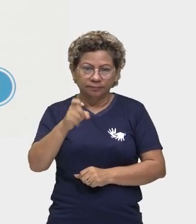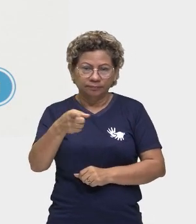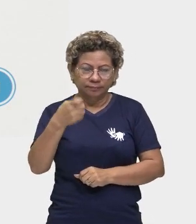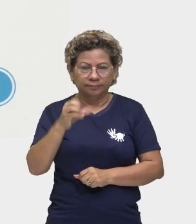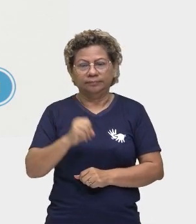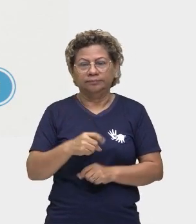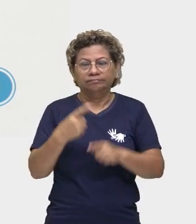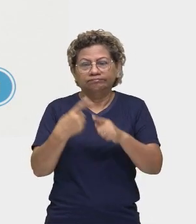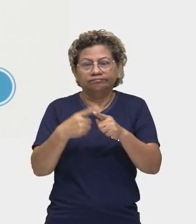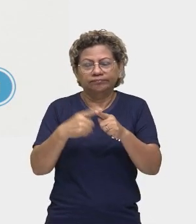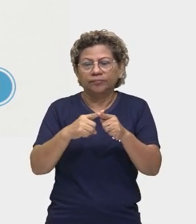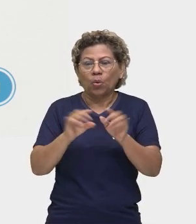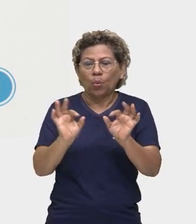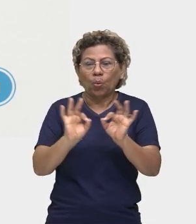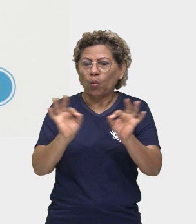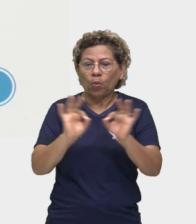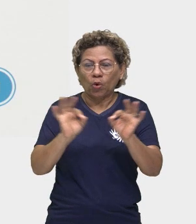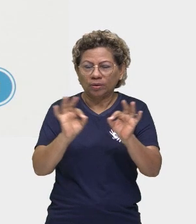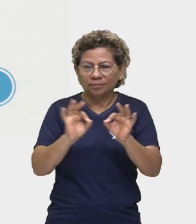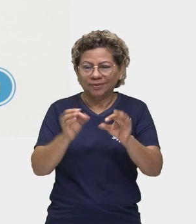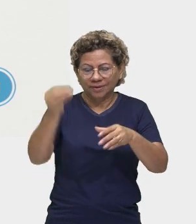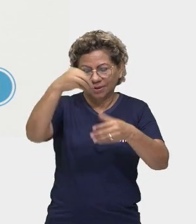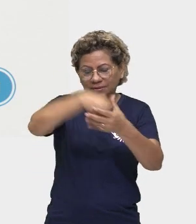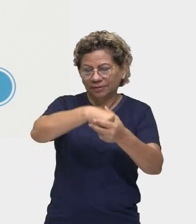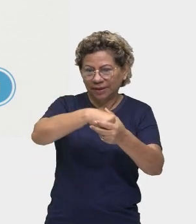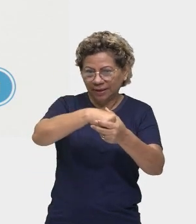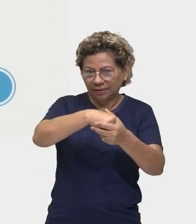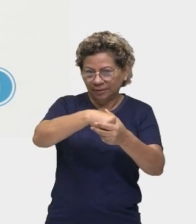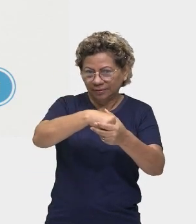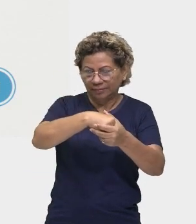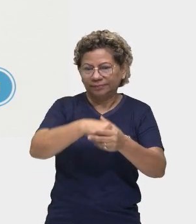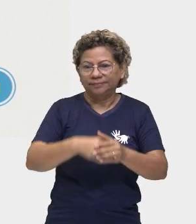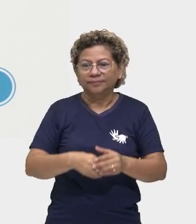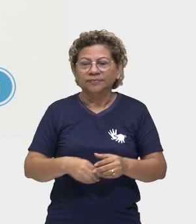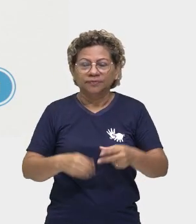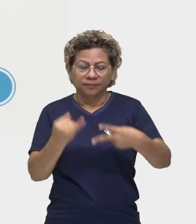os pontos do segmento AB estão no interior do polígono.